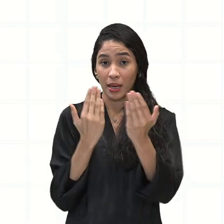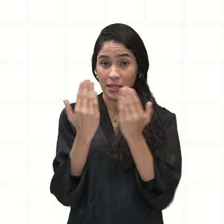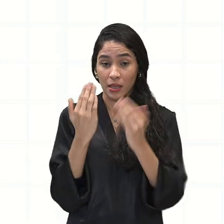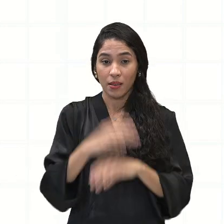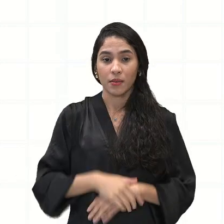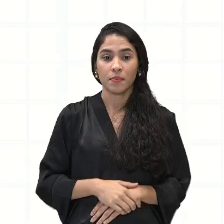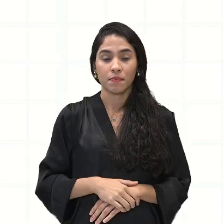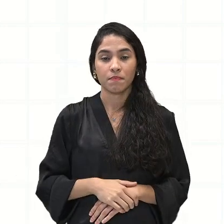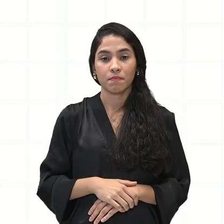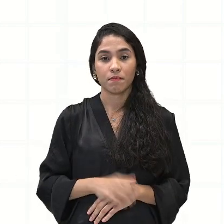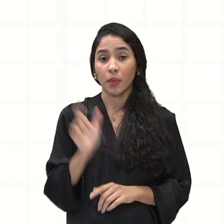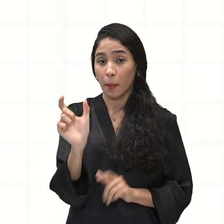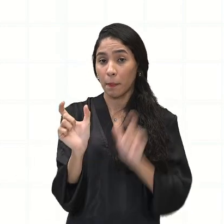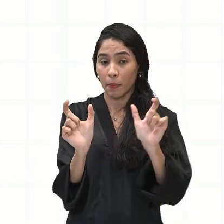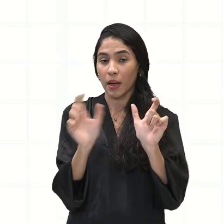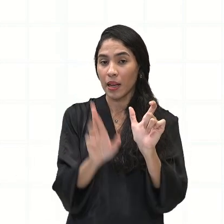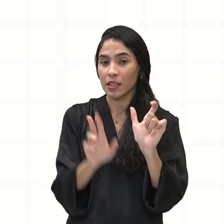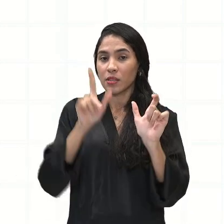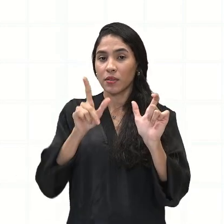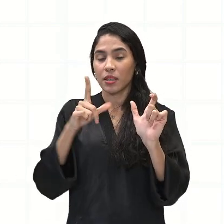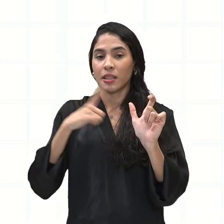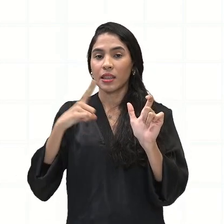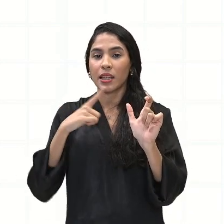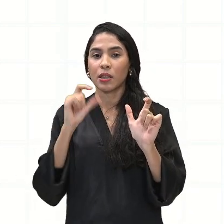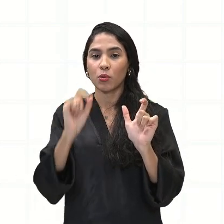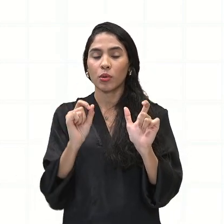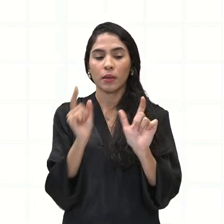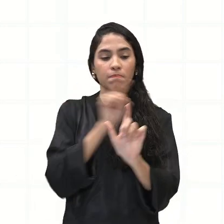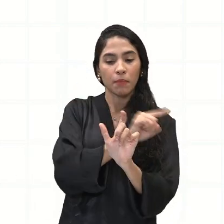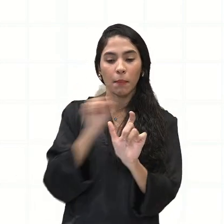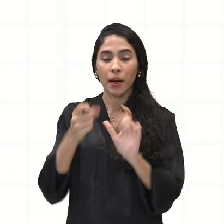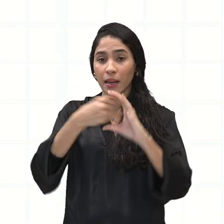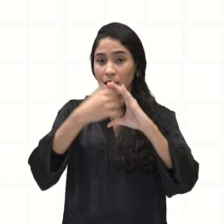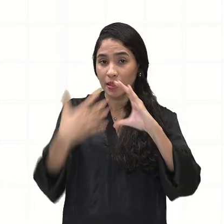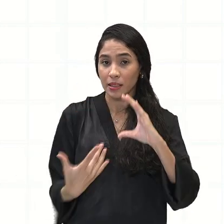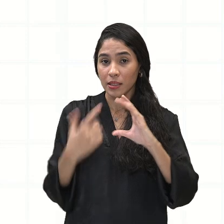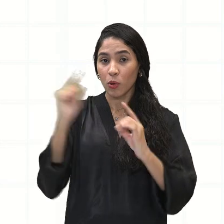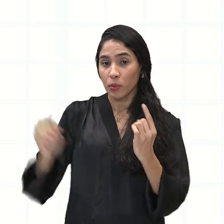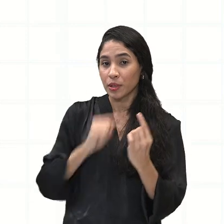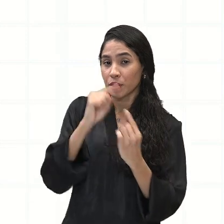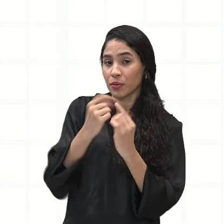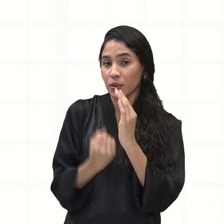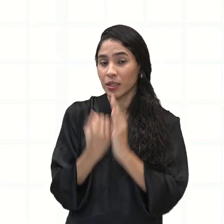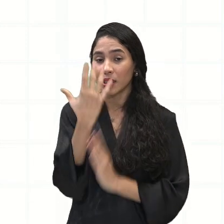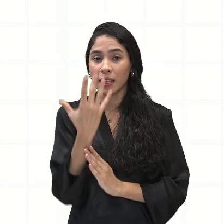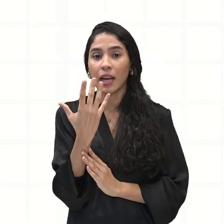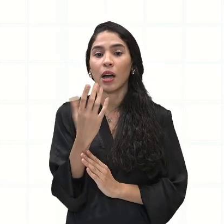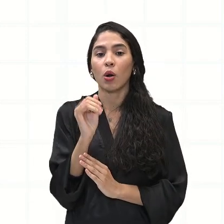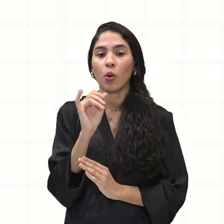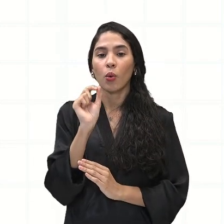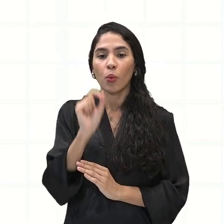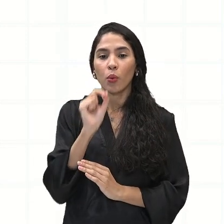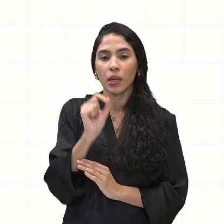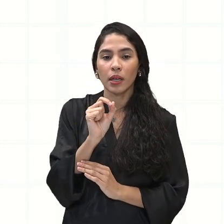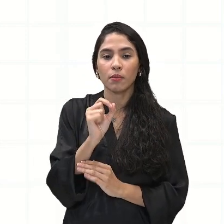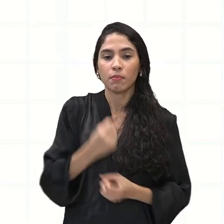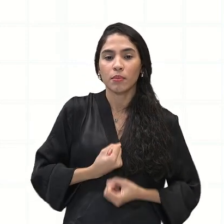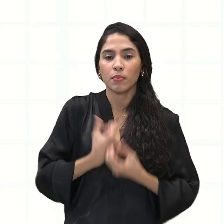dois termos diferentes, atribuindo características de um ao outro, com o objetivo de criar uma imagem mais viva e